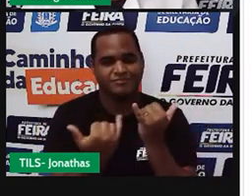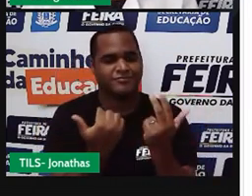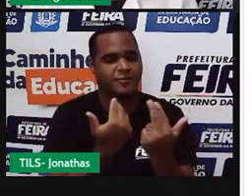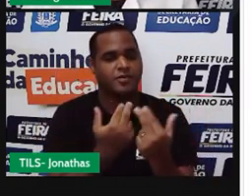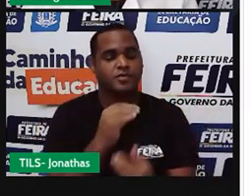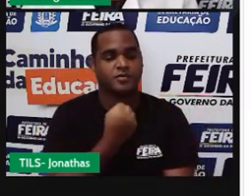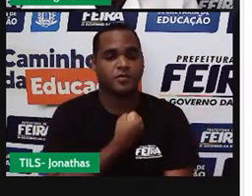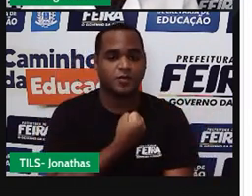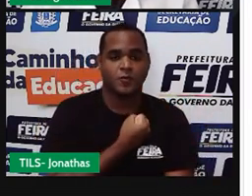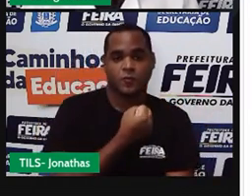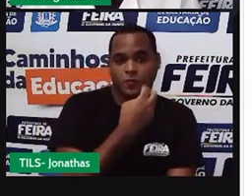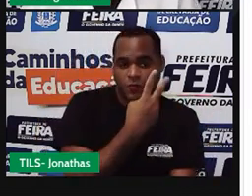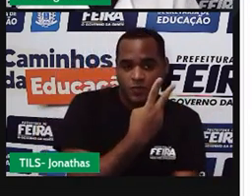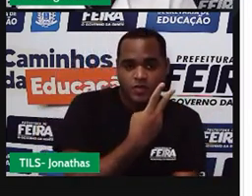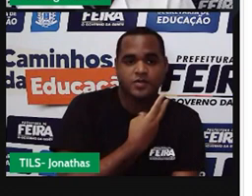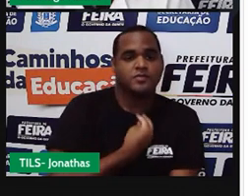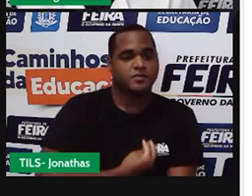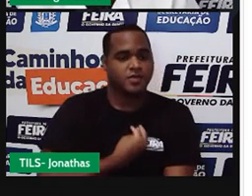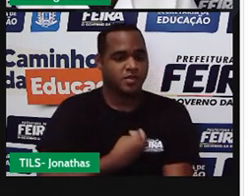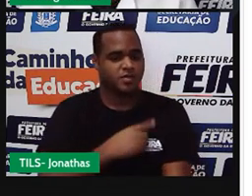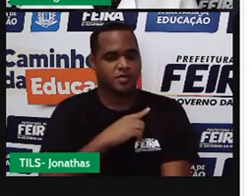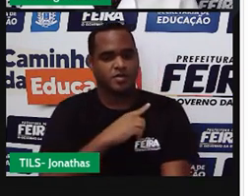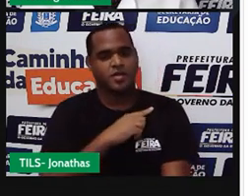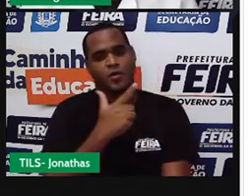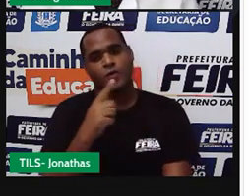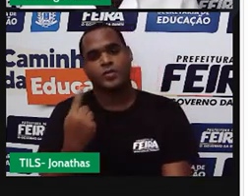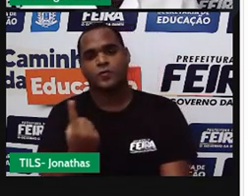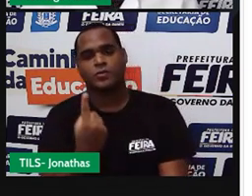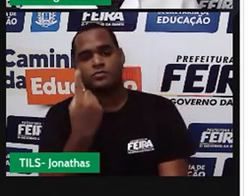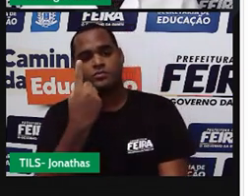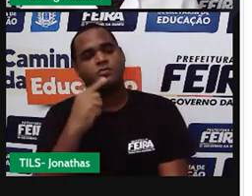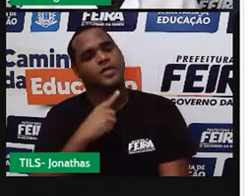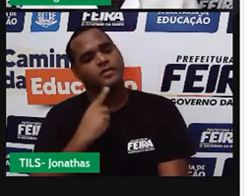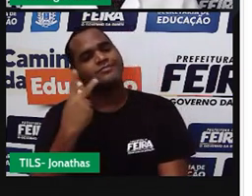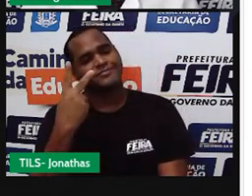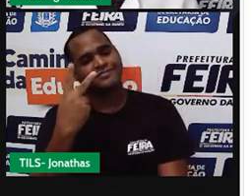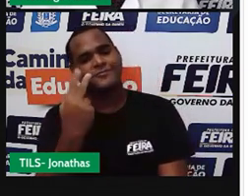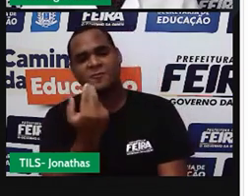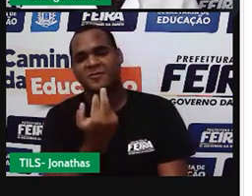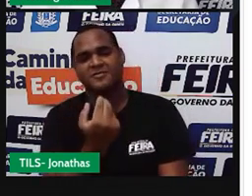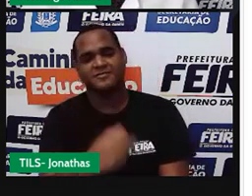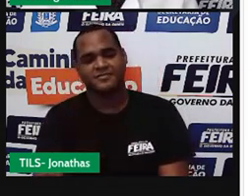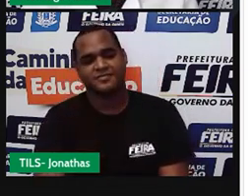dois no quadrado altura também é dois